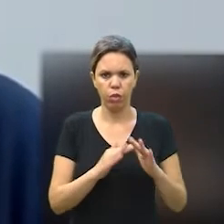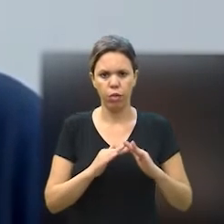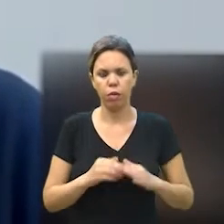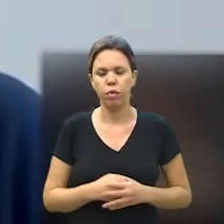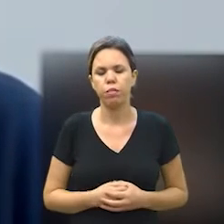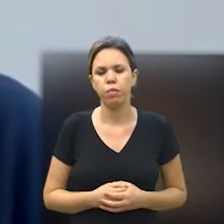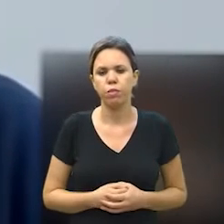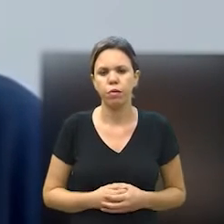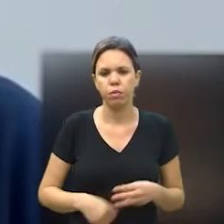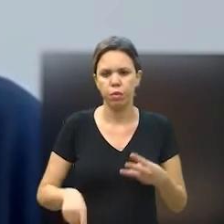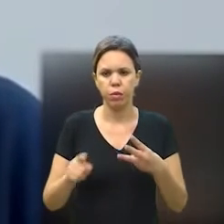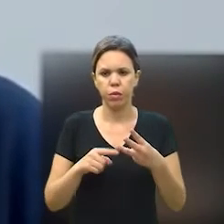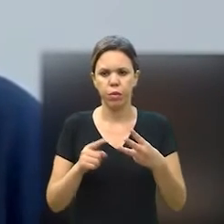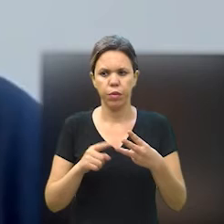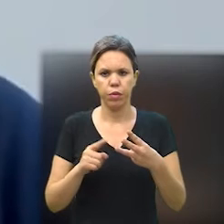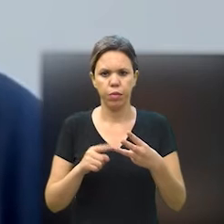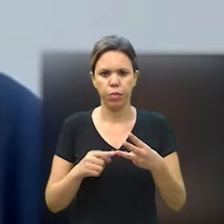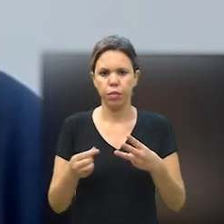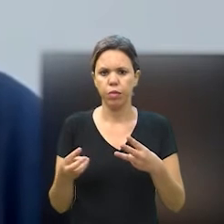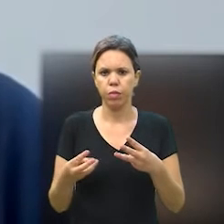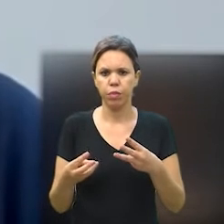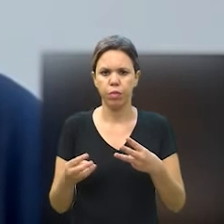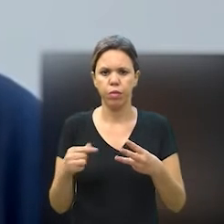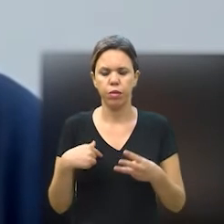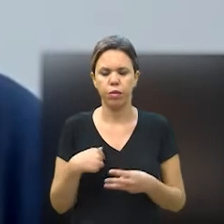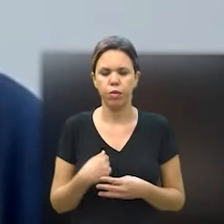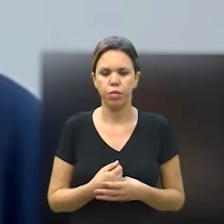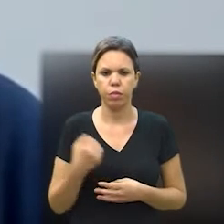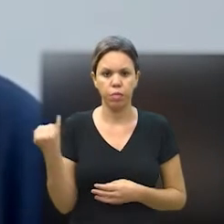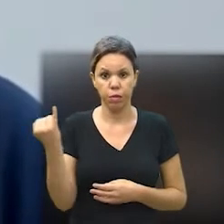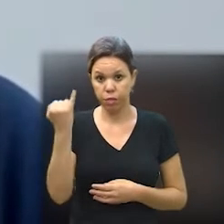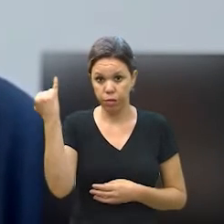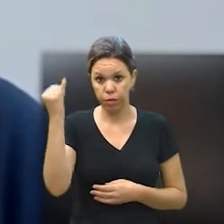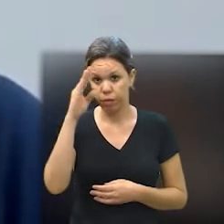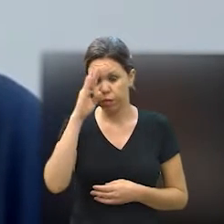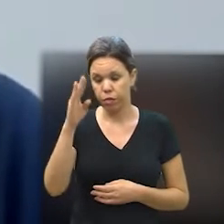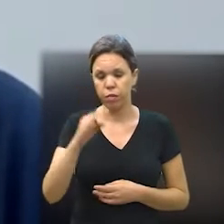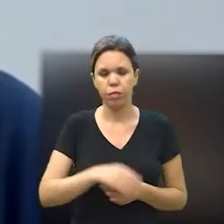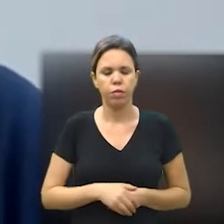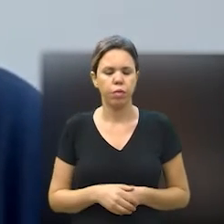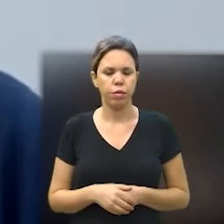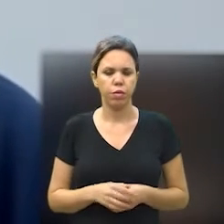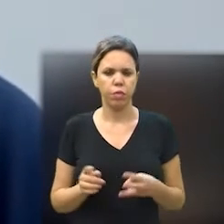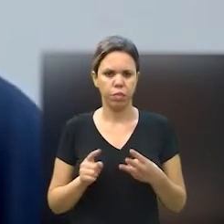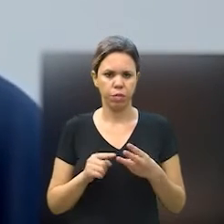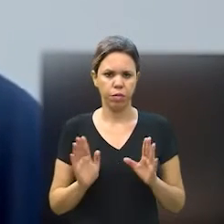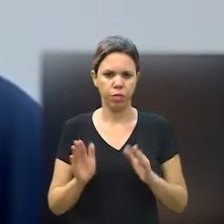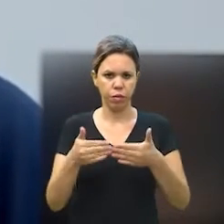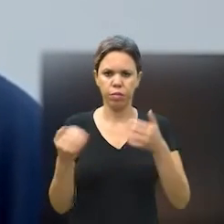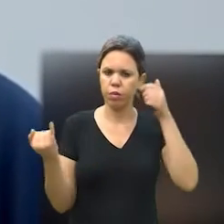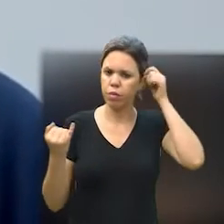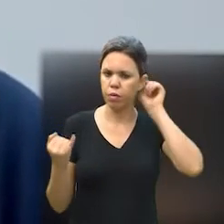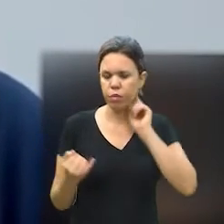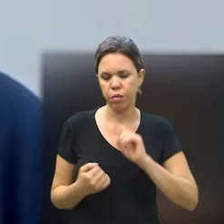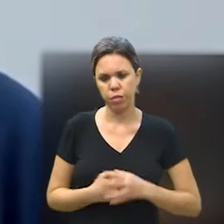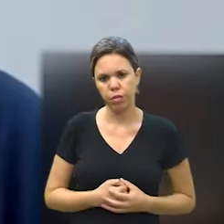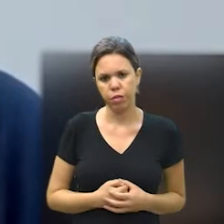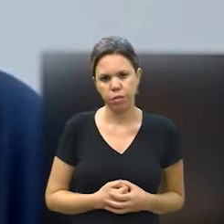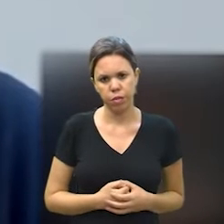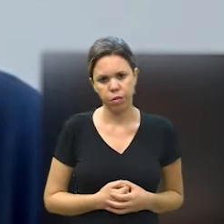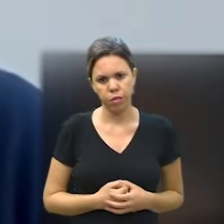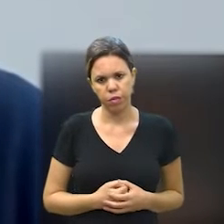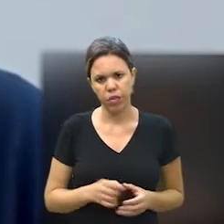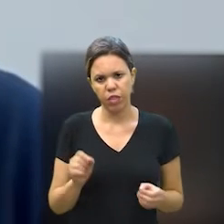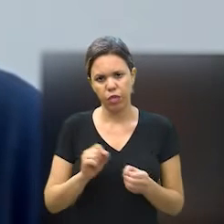escolas. E o terceiro ponto, extremamente relevante, terceiro foco importante, é